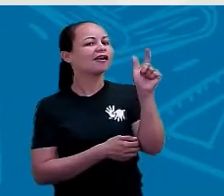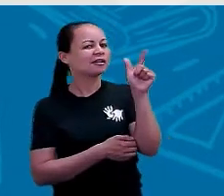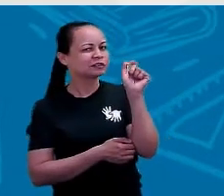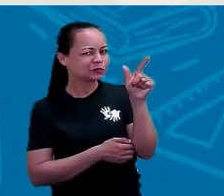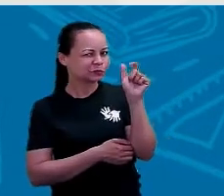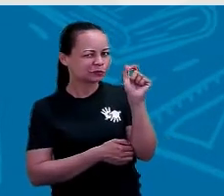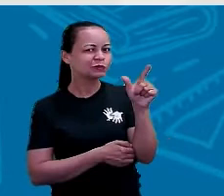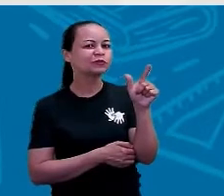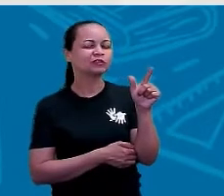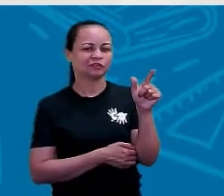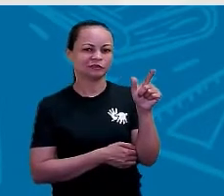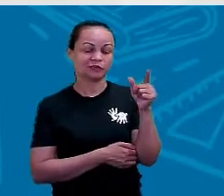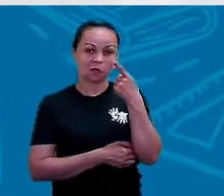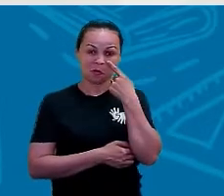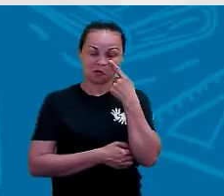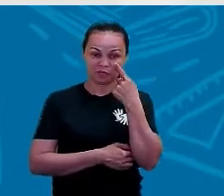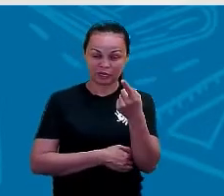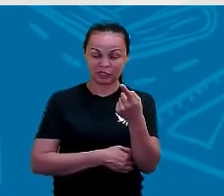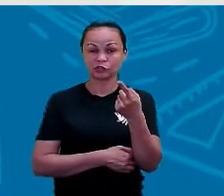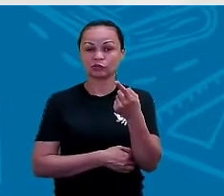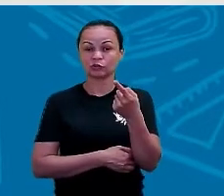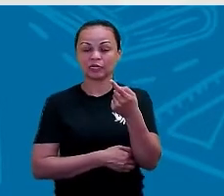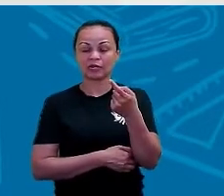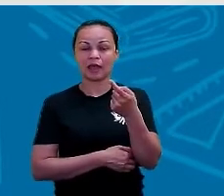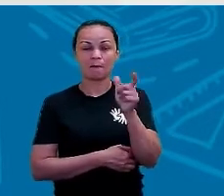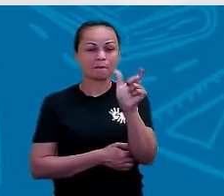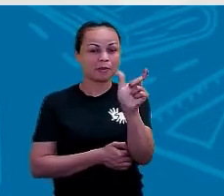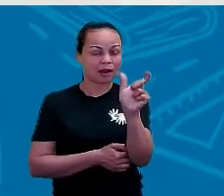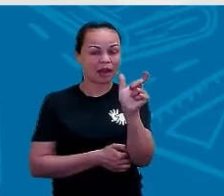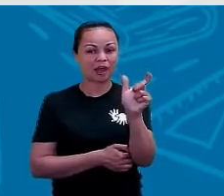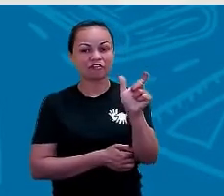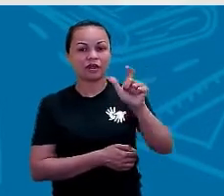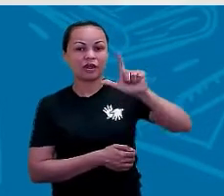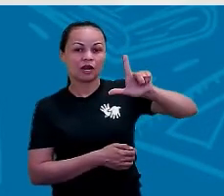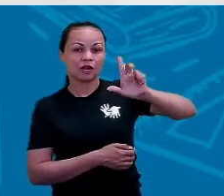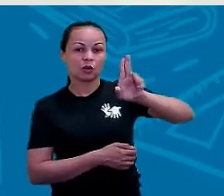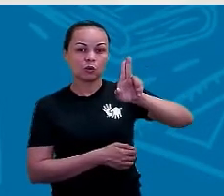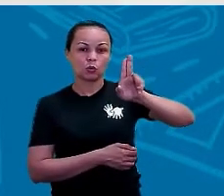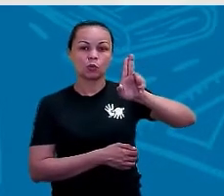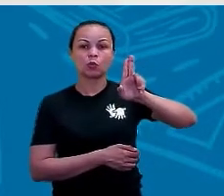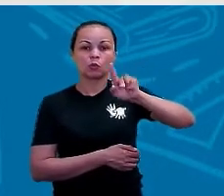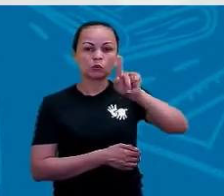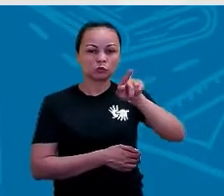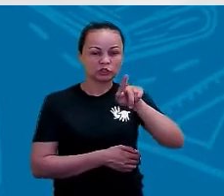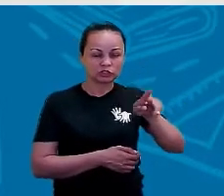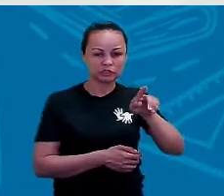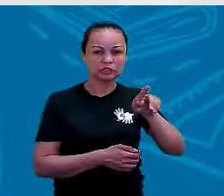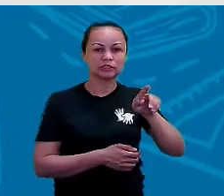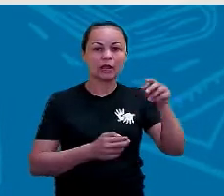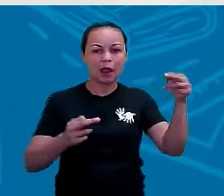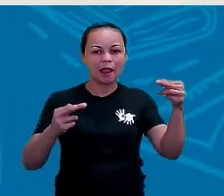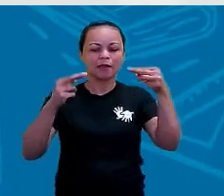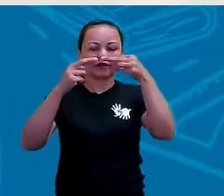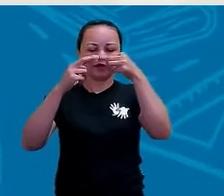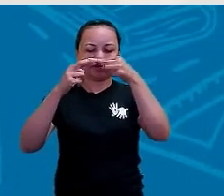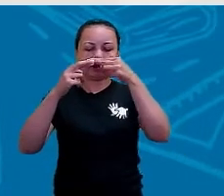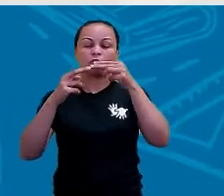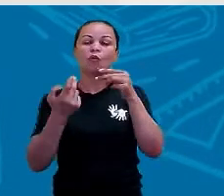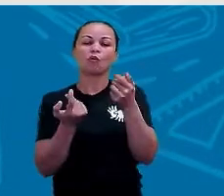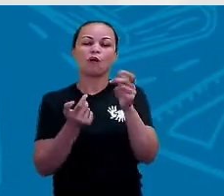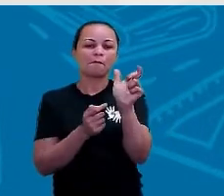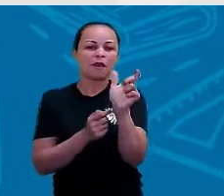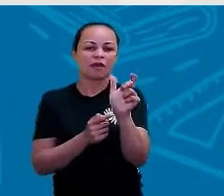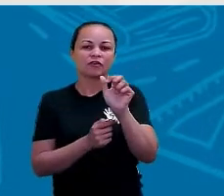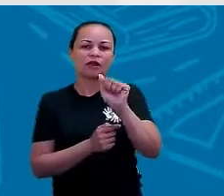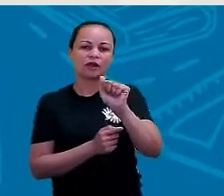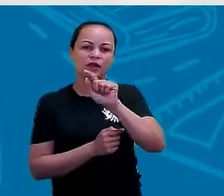azuis. Vejam que a palavra luz rima com a palavra azuis. E é isso